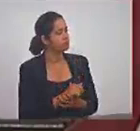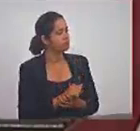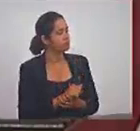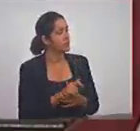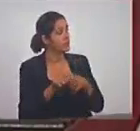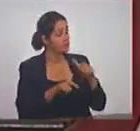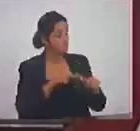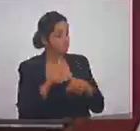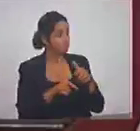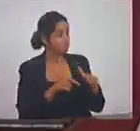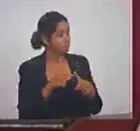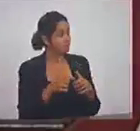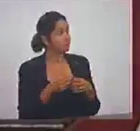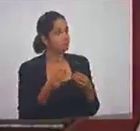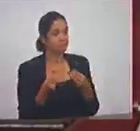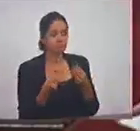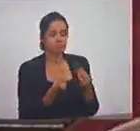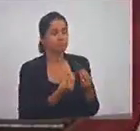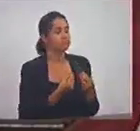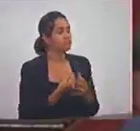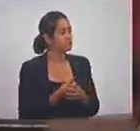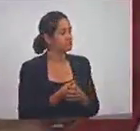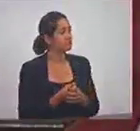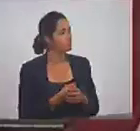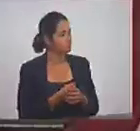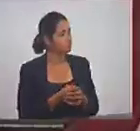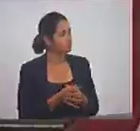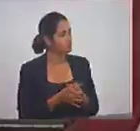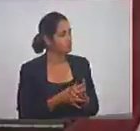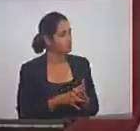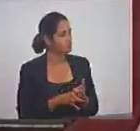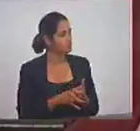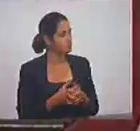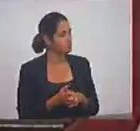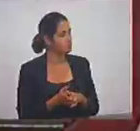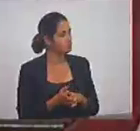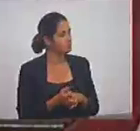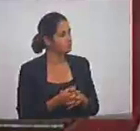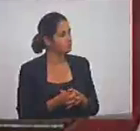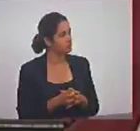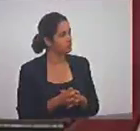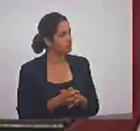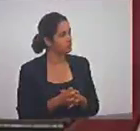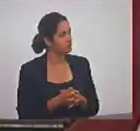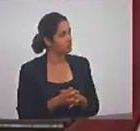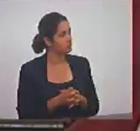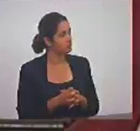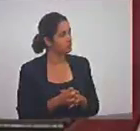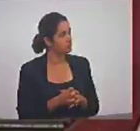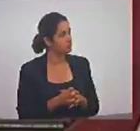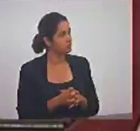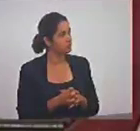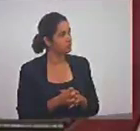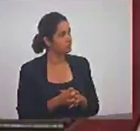Sempre dissemos, ainda conversando, eu, Marcelino, às vezes o doutor Ali, olha, a situação do prefeito precisa de uma pessoa